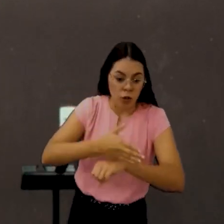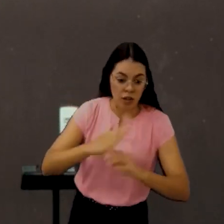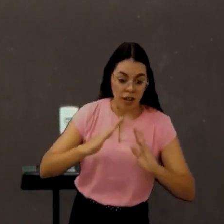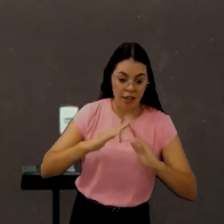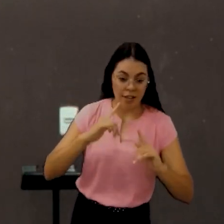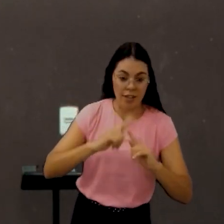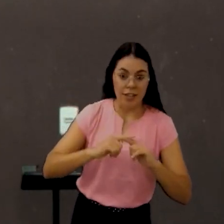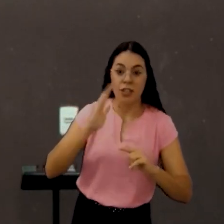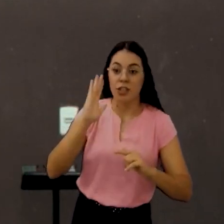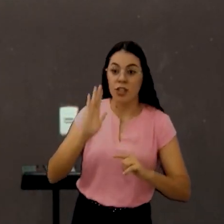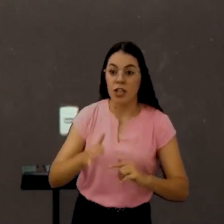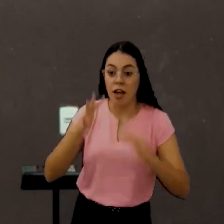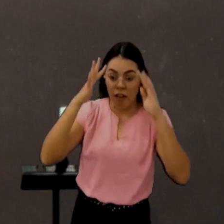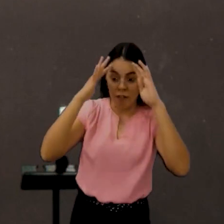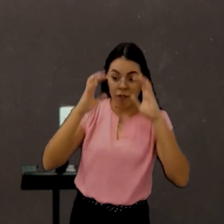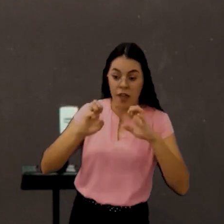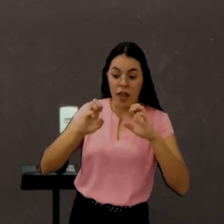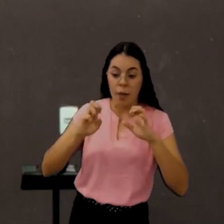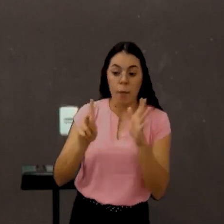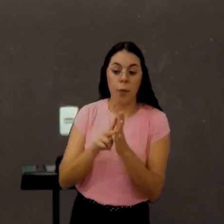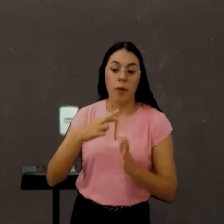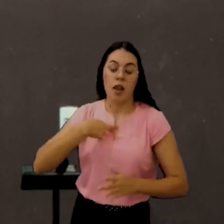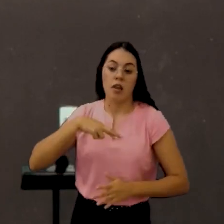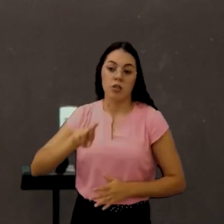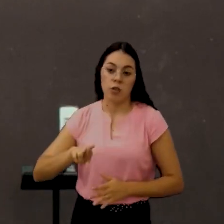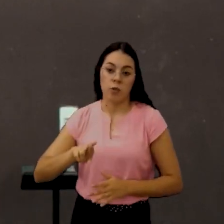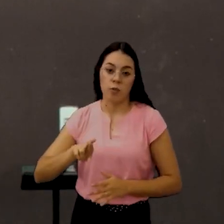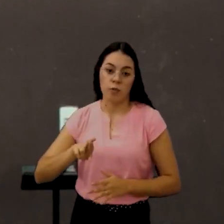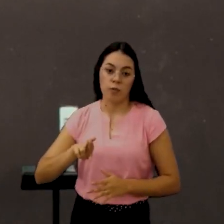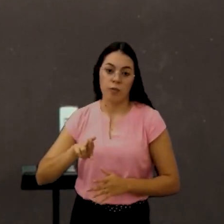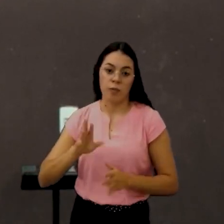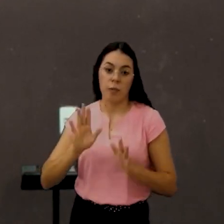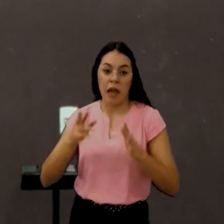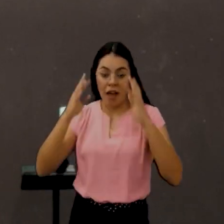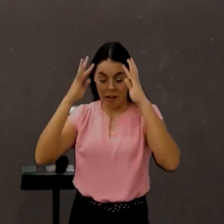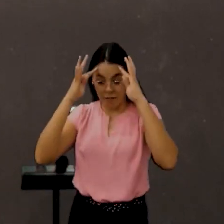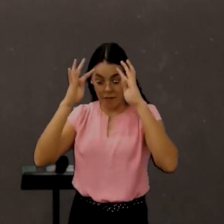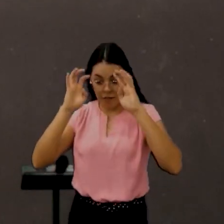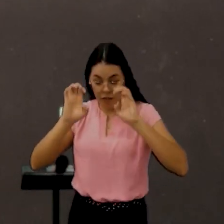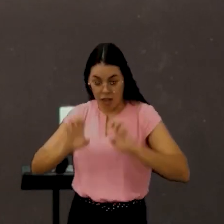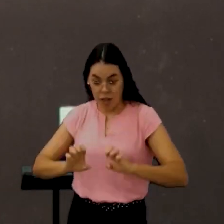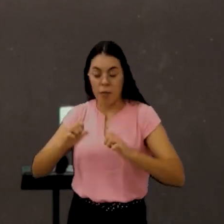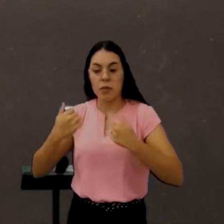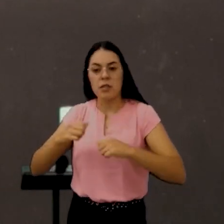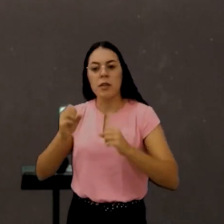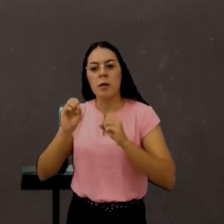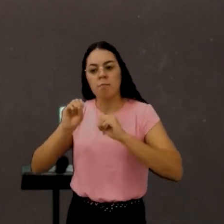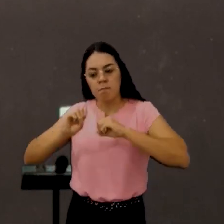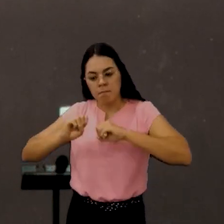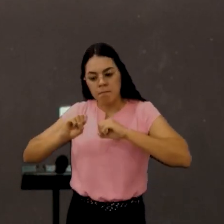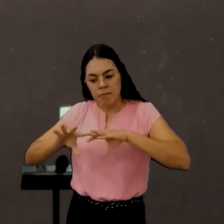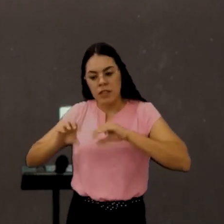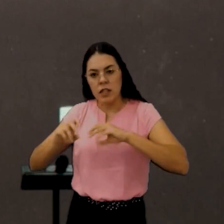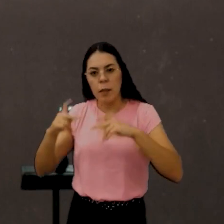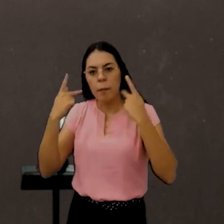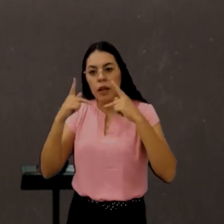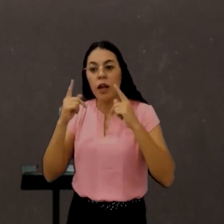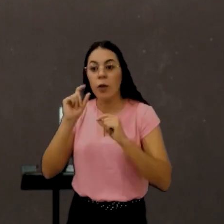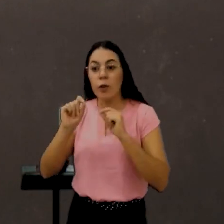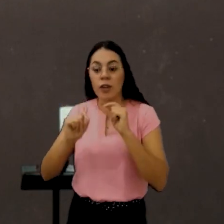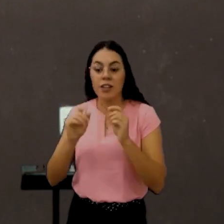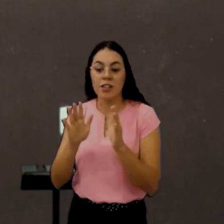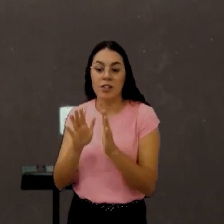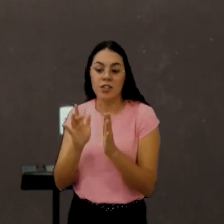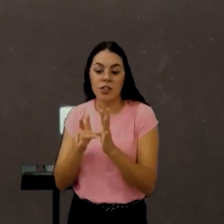já foi para uma fé religiosa, no lugar de uma fé que realmente prega de fato aquilo que Jesus faz